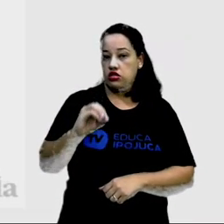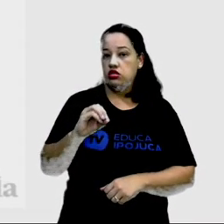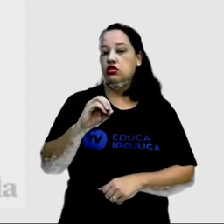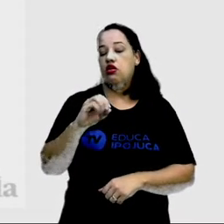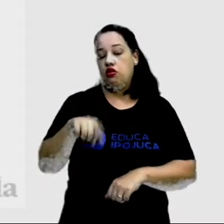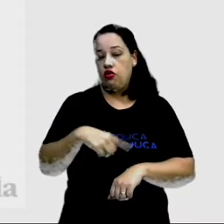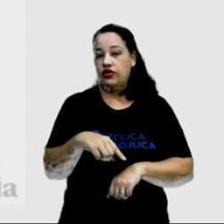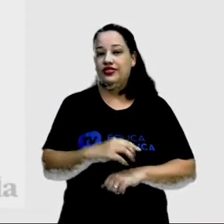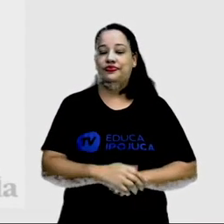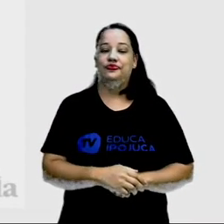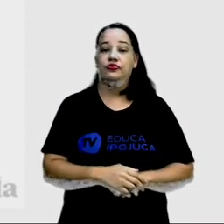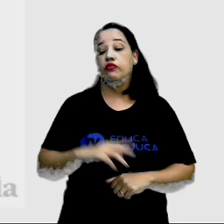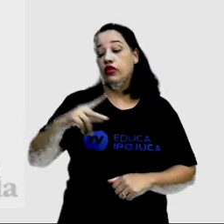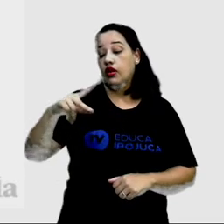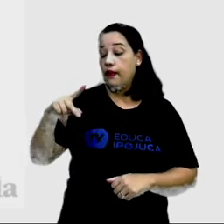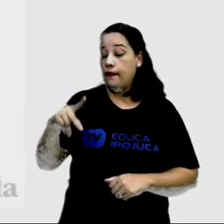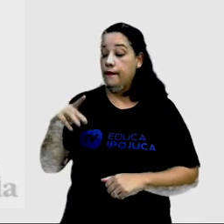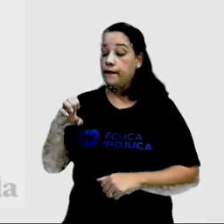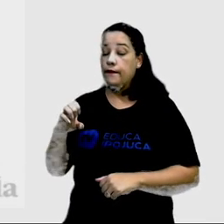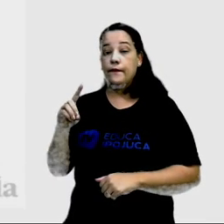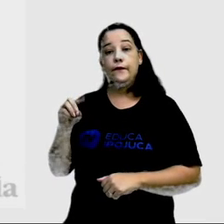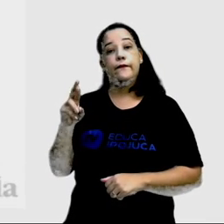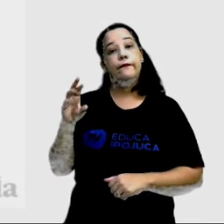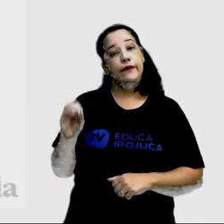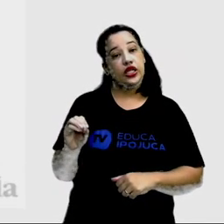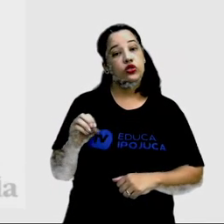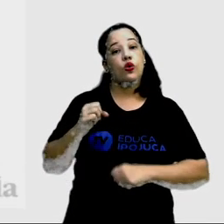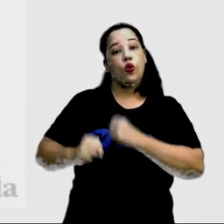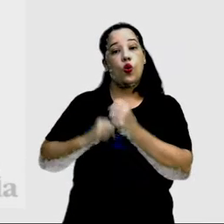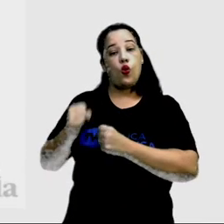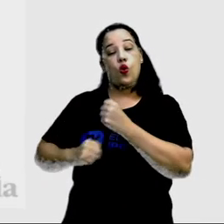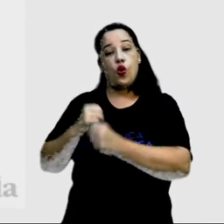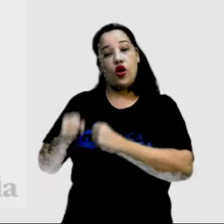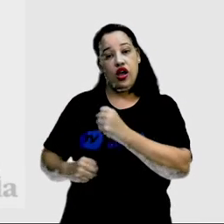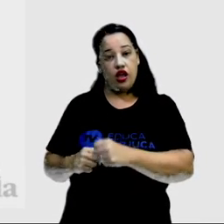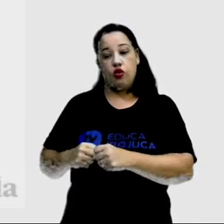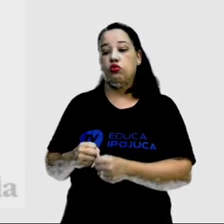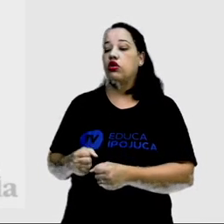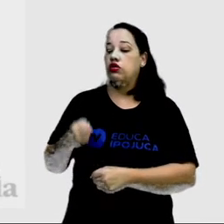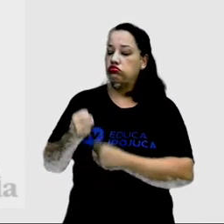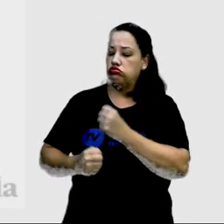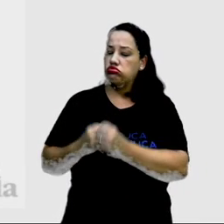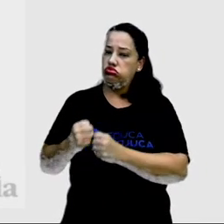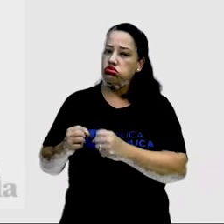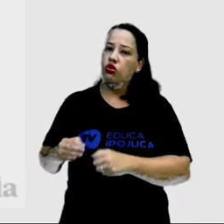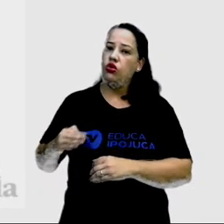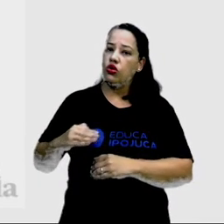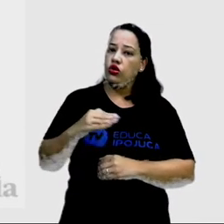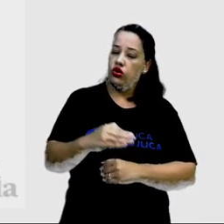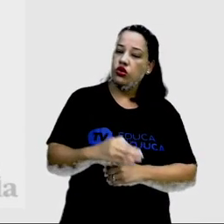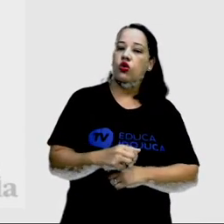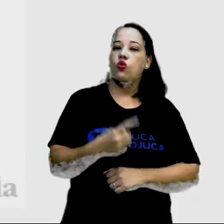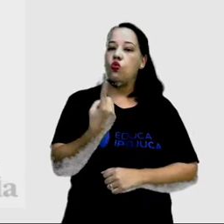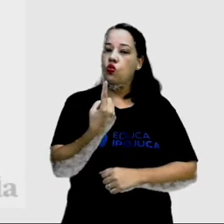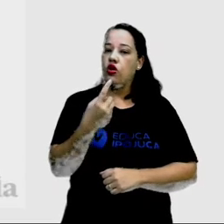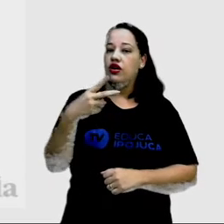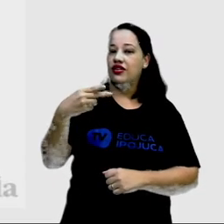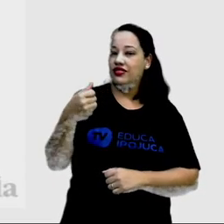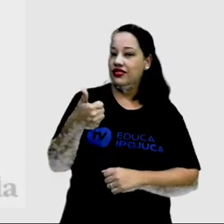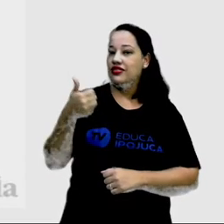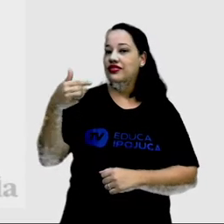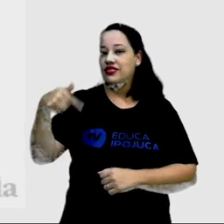da escola este ano. Ele fez o percurso em 1 hora e 17 minutos. Raíssa saiu de casa